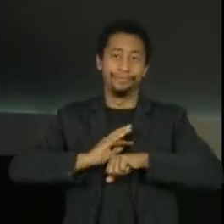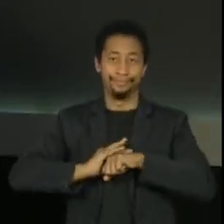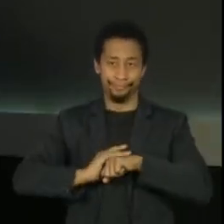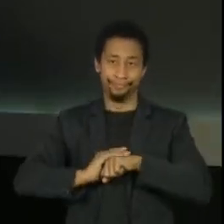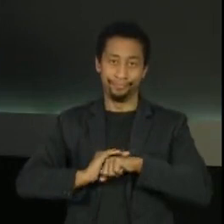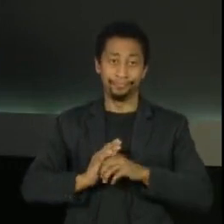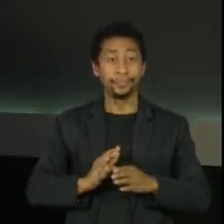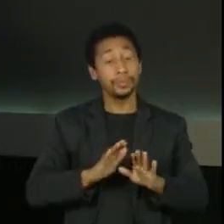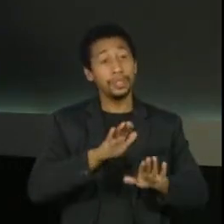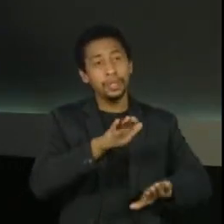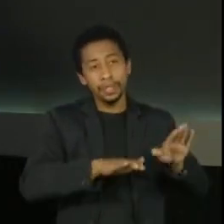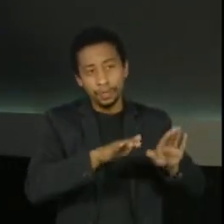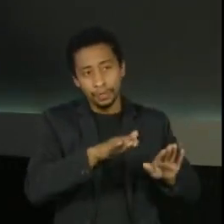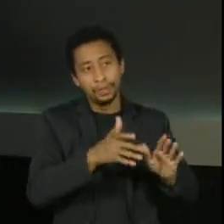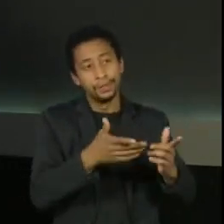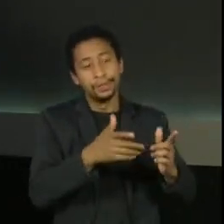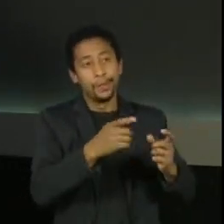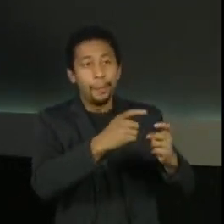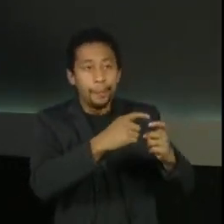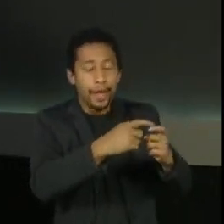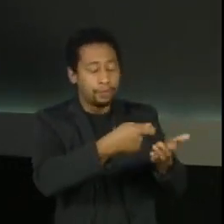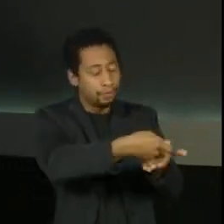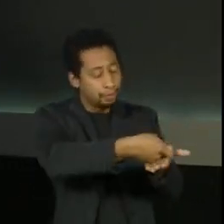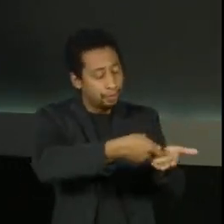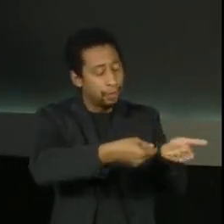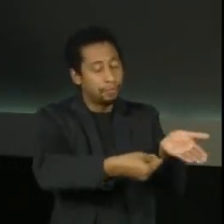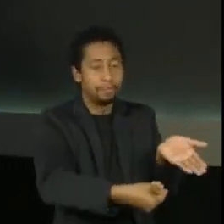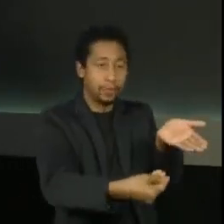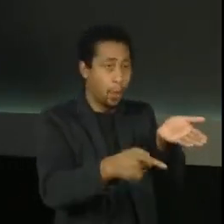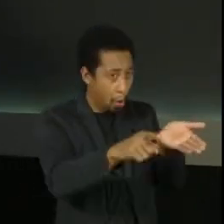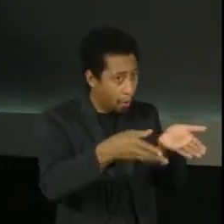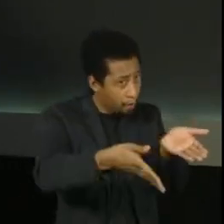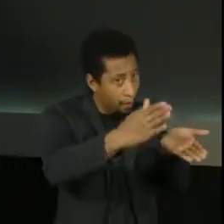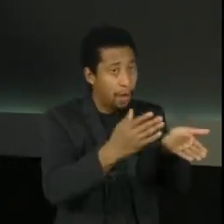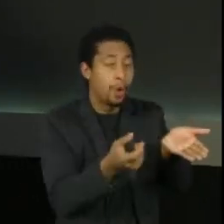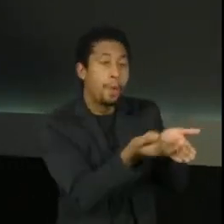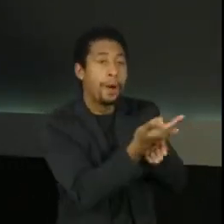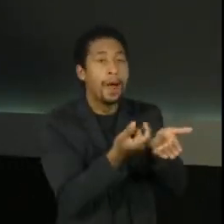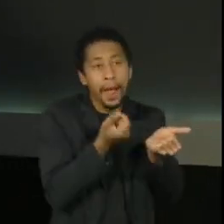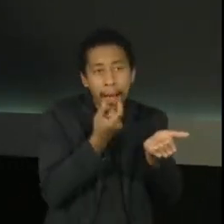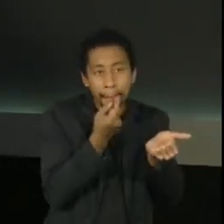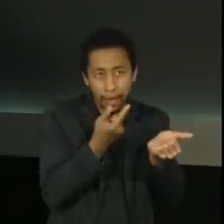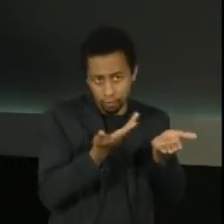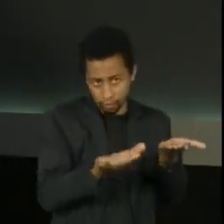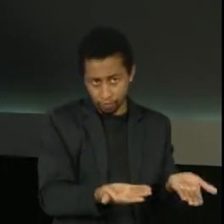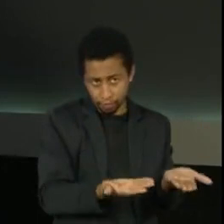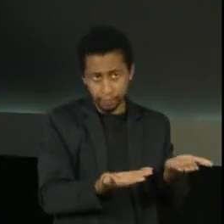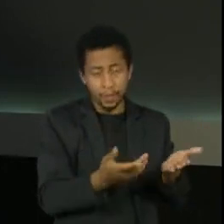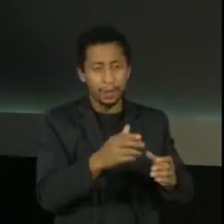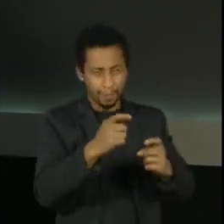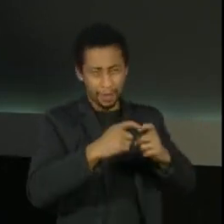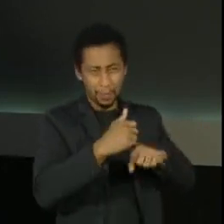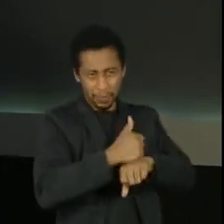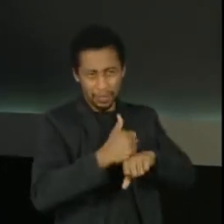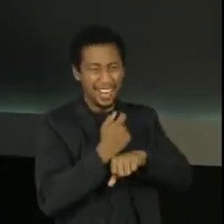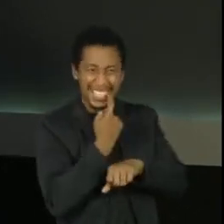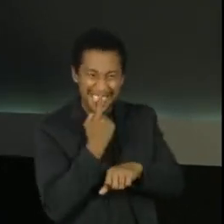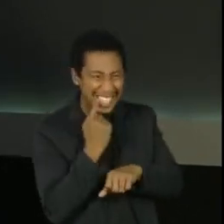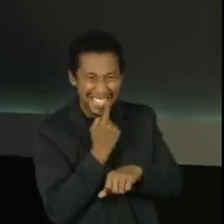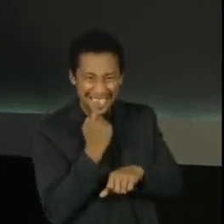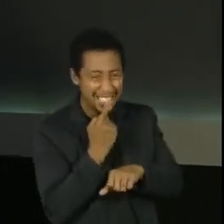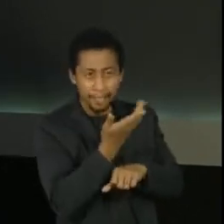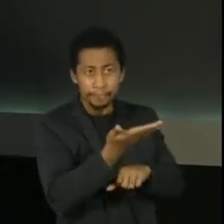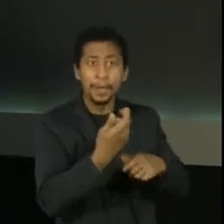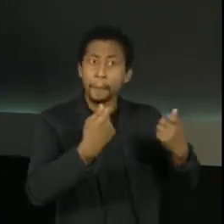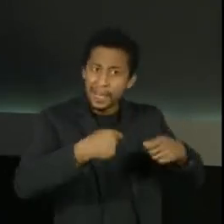prescrição de uso de antibiótico do médico ou do dentista, é preciso seguir à risca